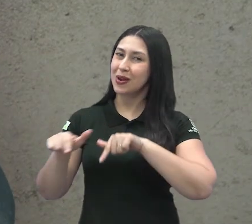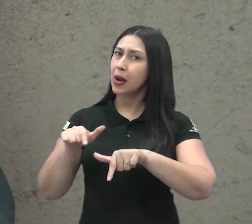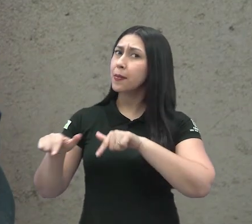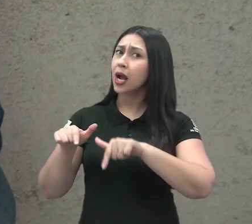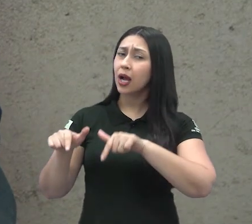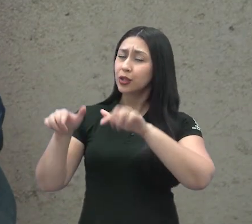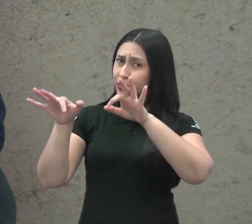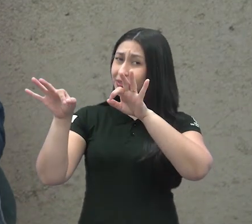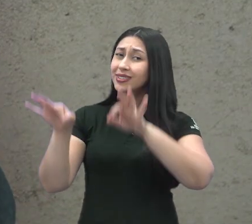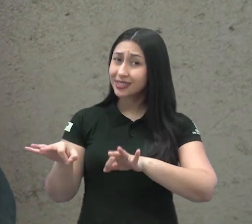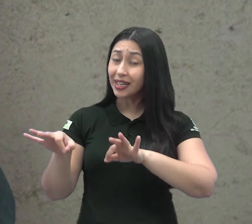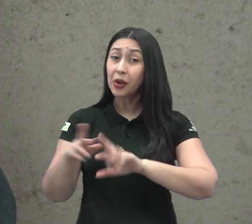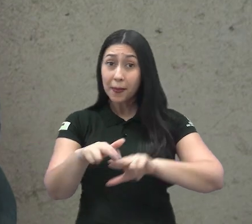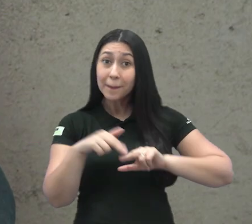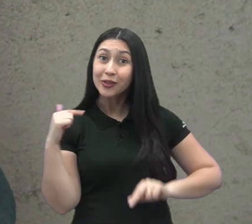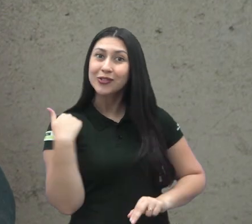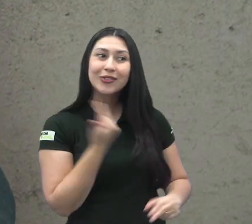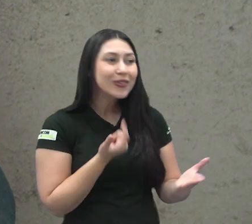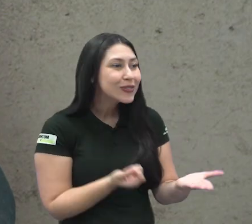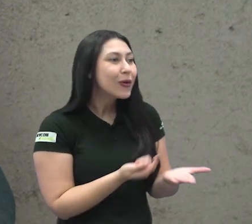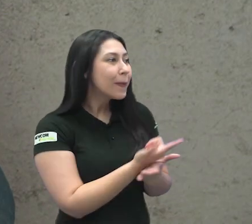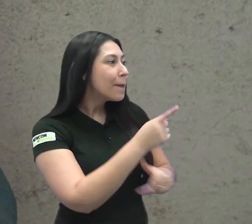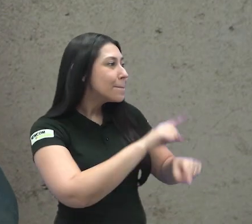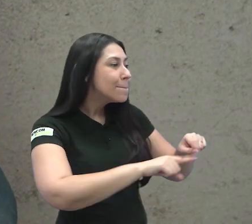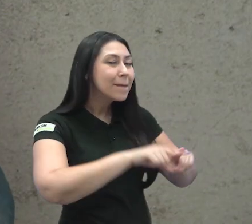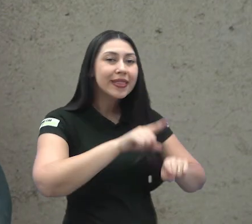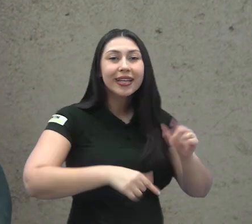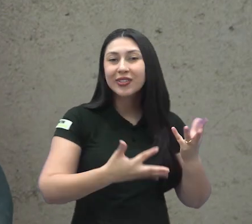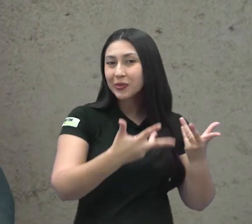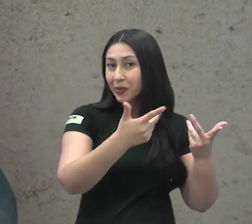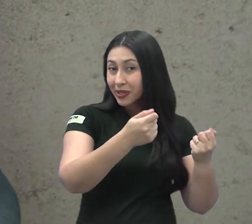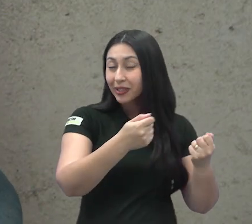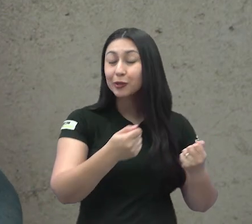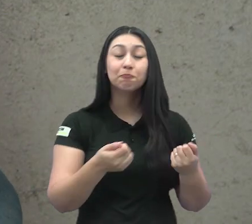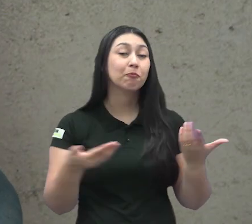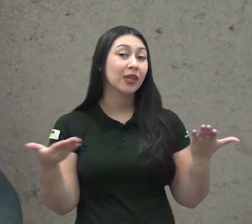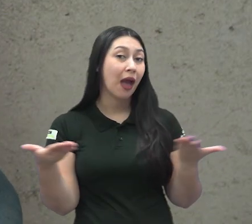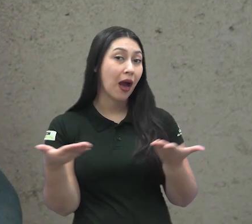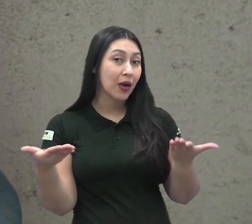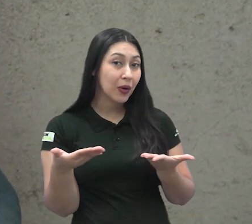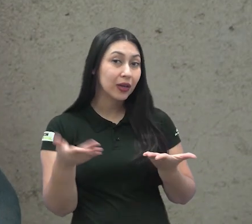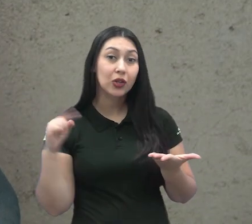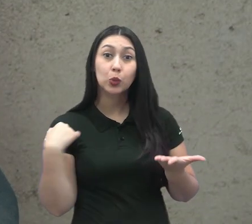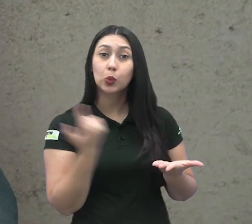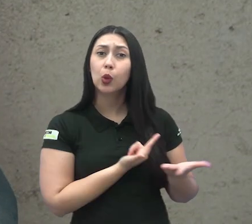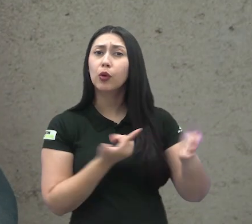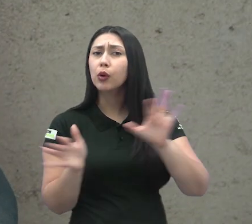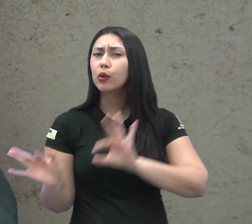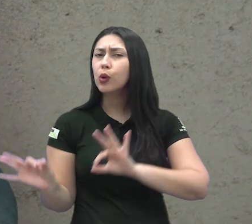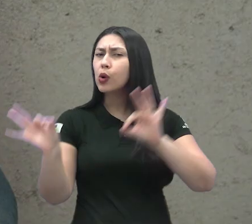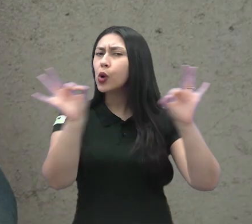você, onde você consome, né? Da onde vem o produto que você está consumindo na sua mesa. E agora a gente vai ver um